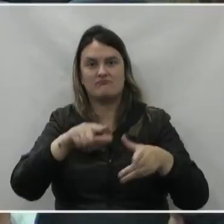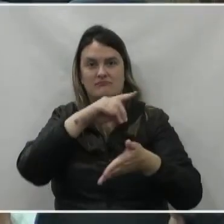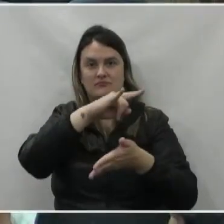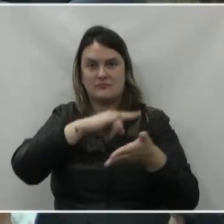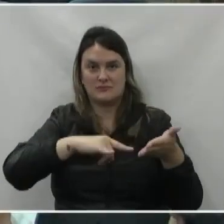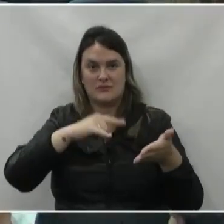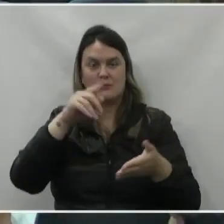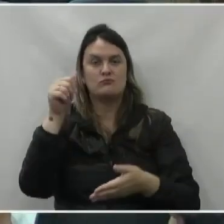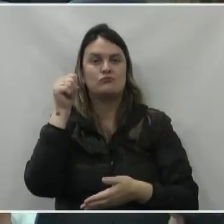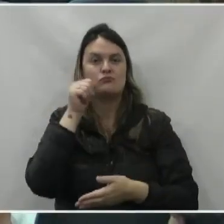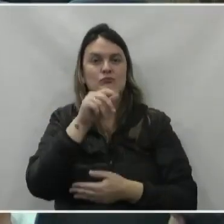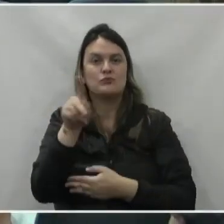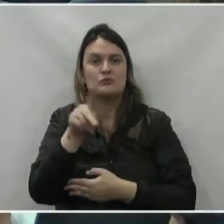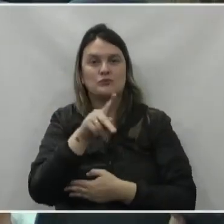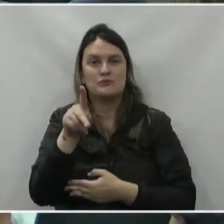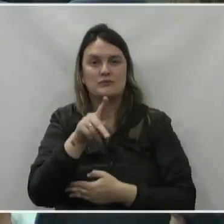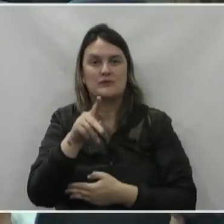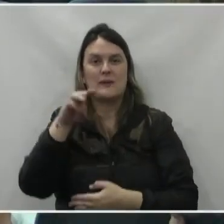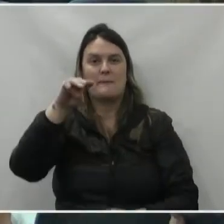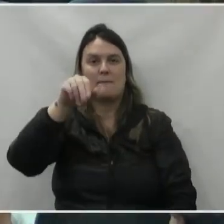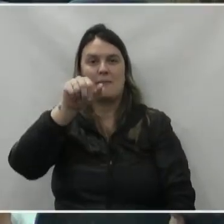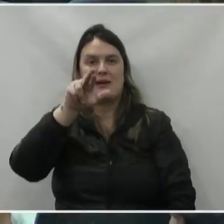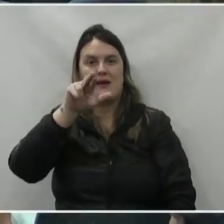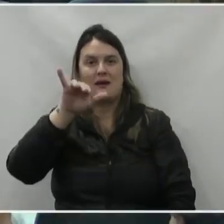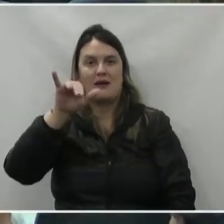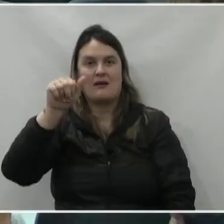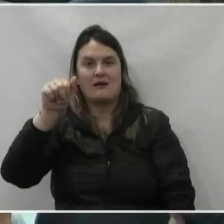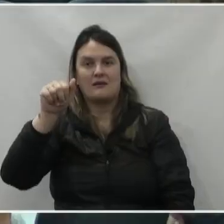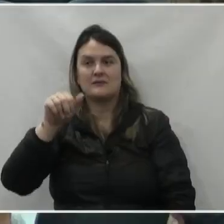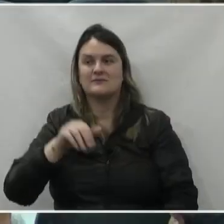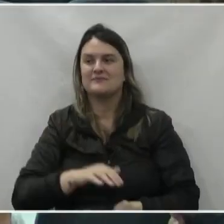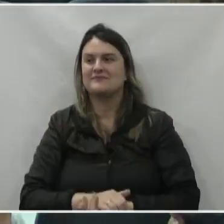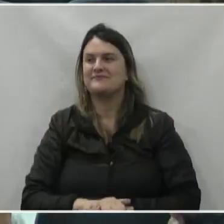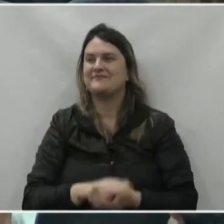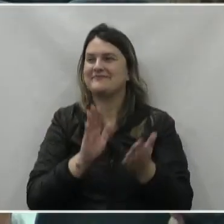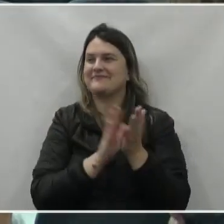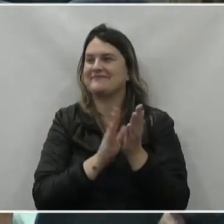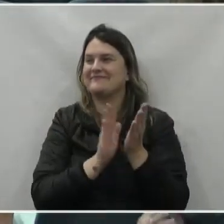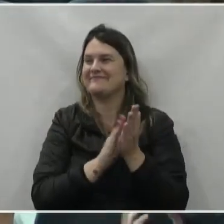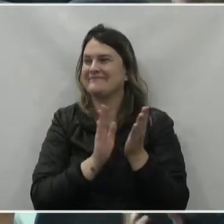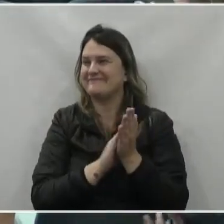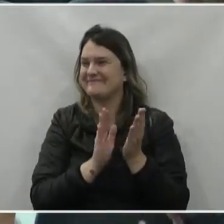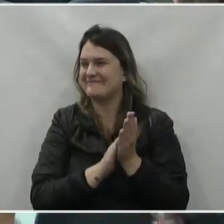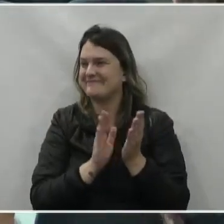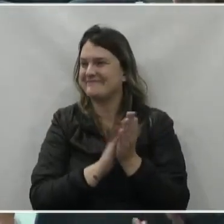homenagem à professora Maria Sueli Bernardi.